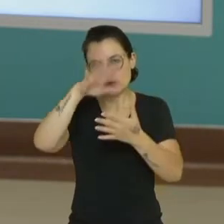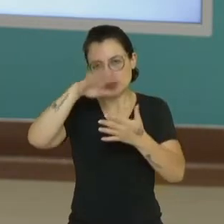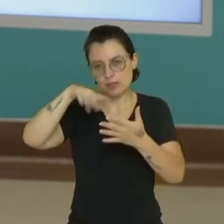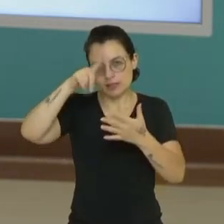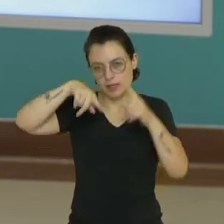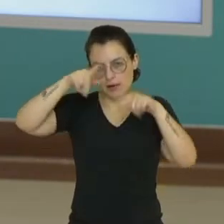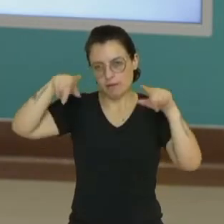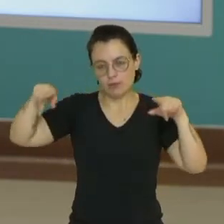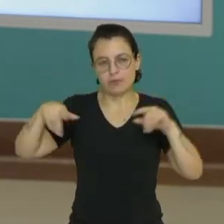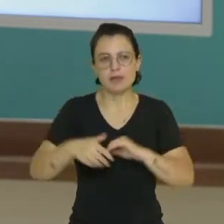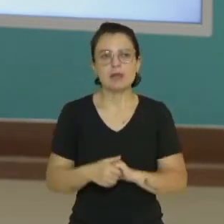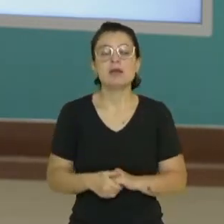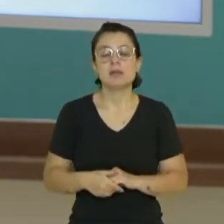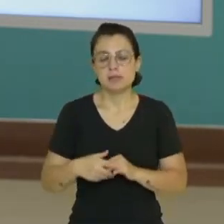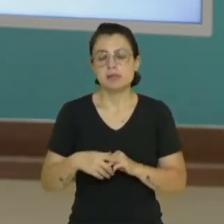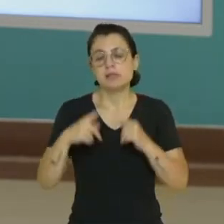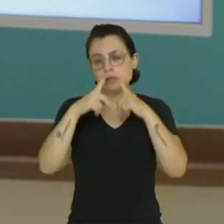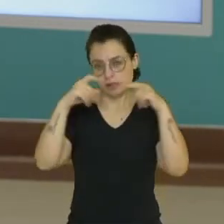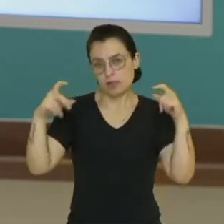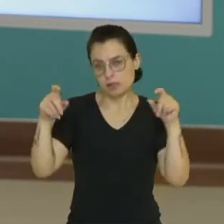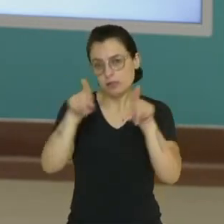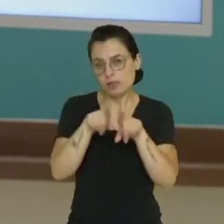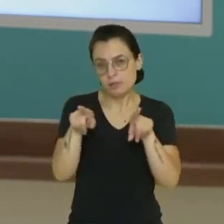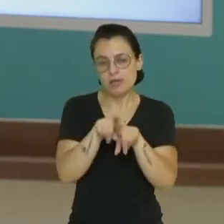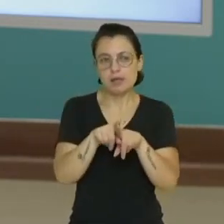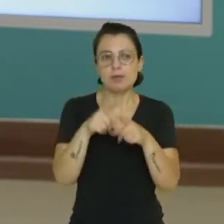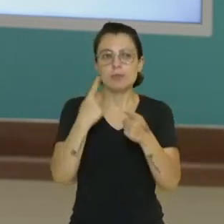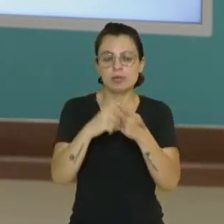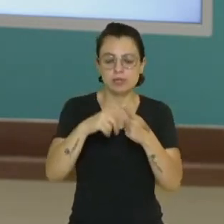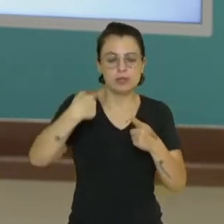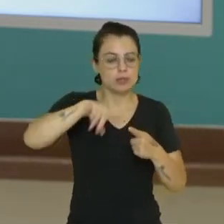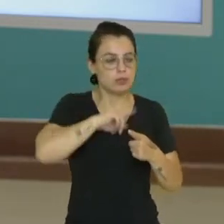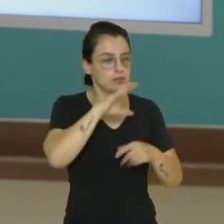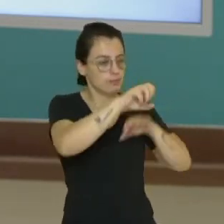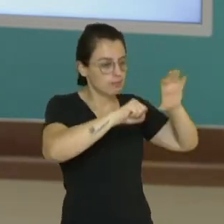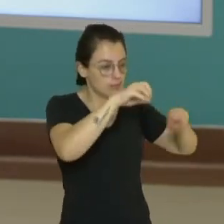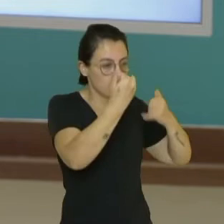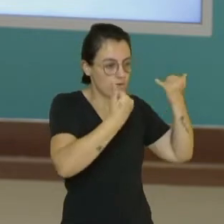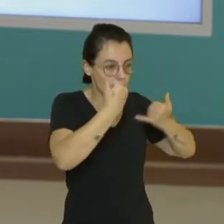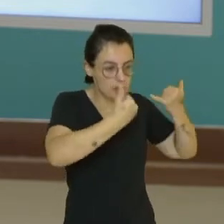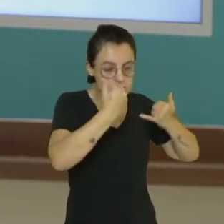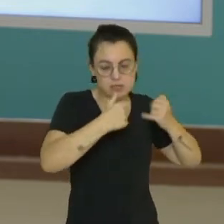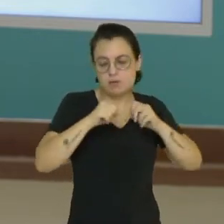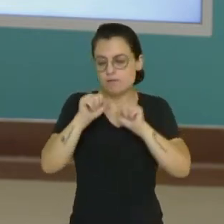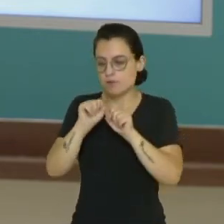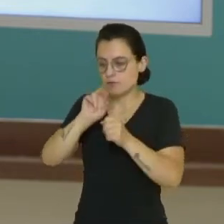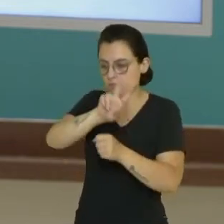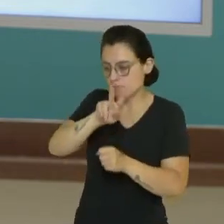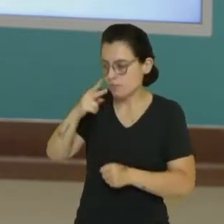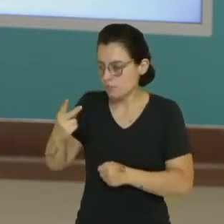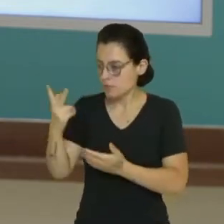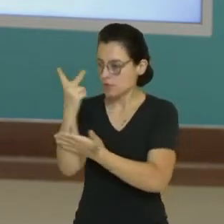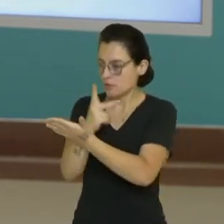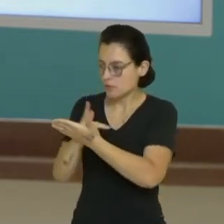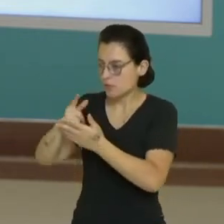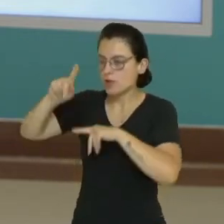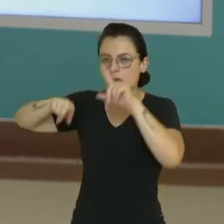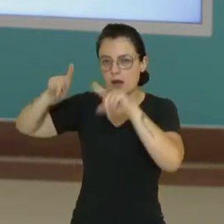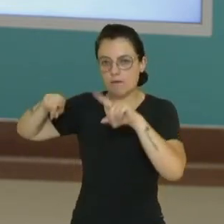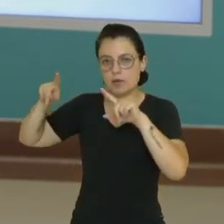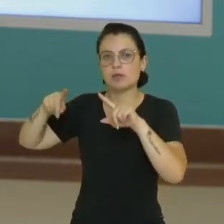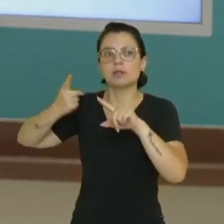nós pegamos algumas informações e nós conseguimos ilustrar através desse gráfico. Então nós já sabemos que